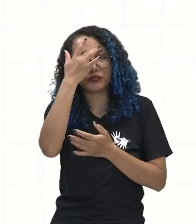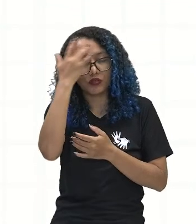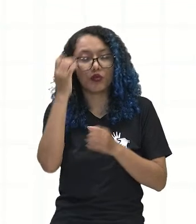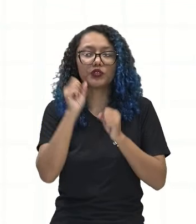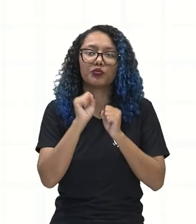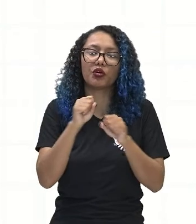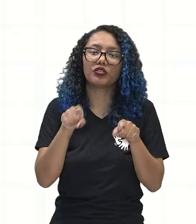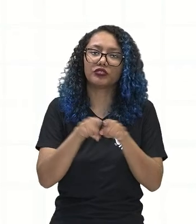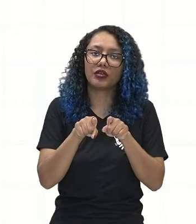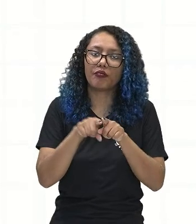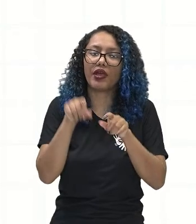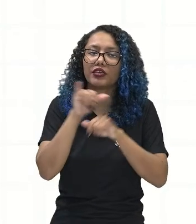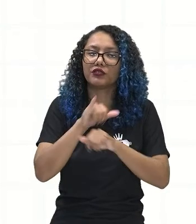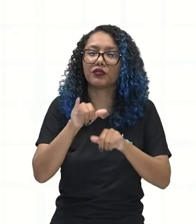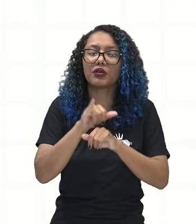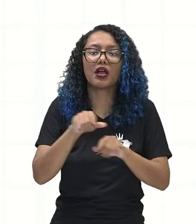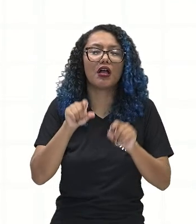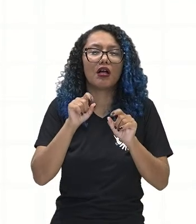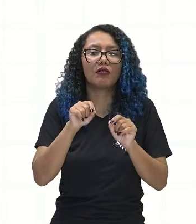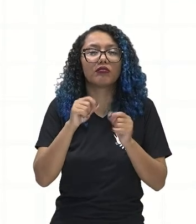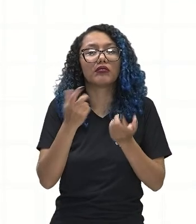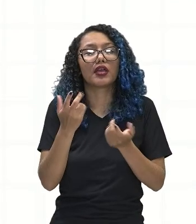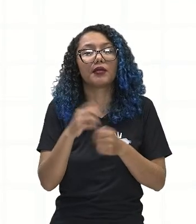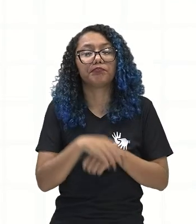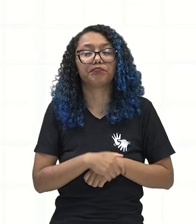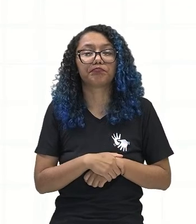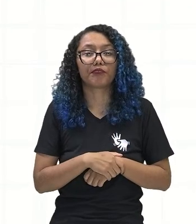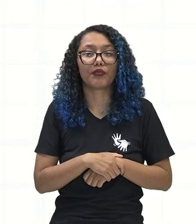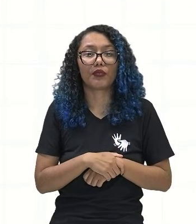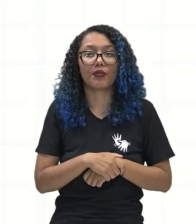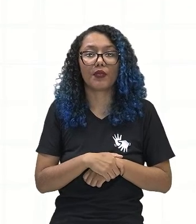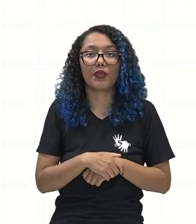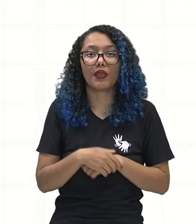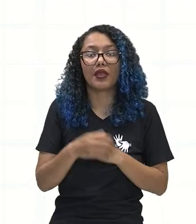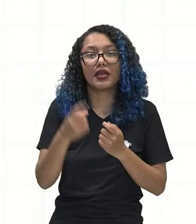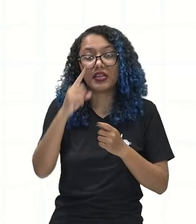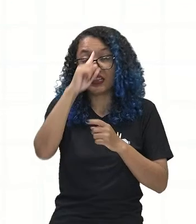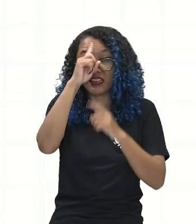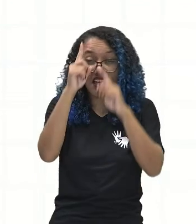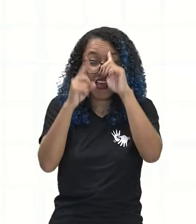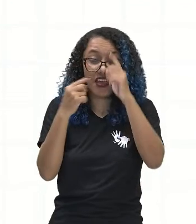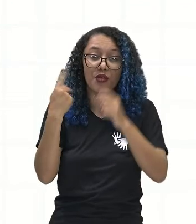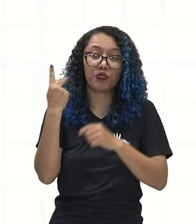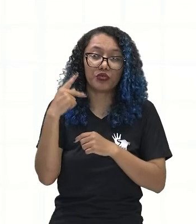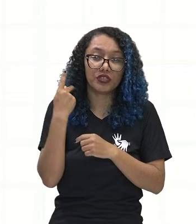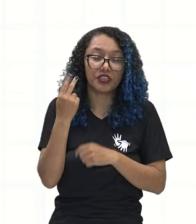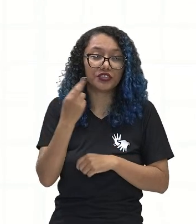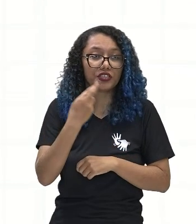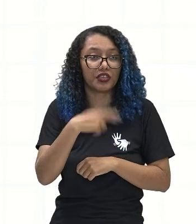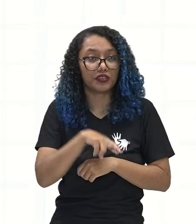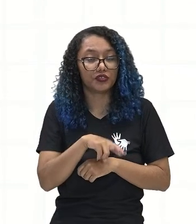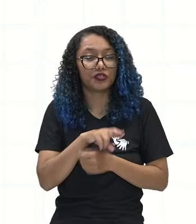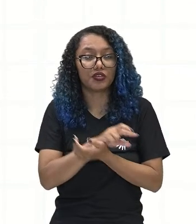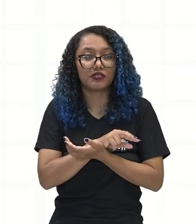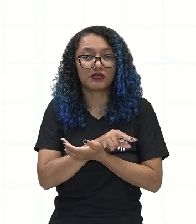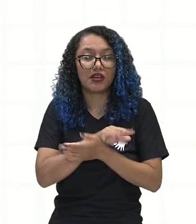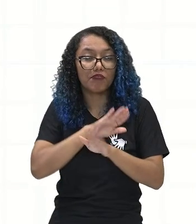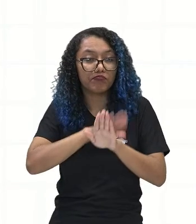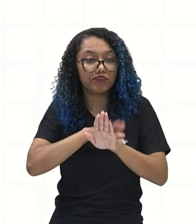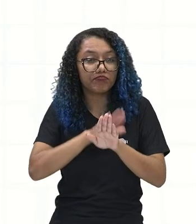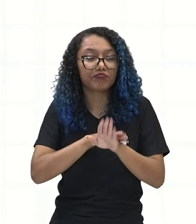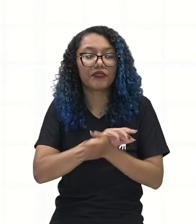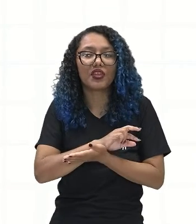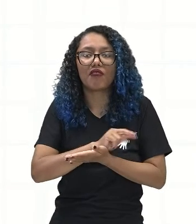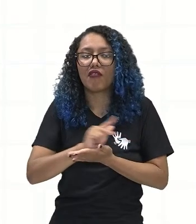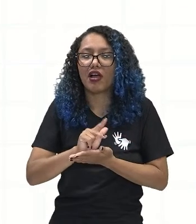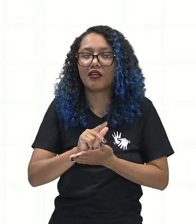disseminar pensamentos e doutrinas, geralmente religiosas, ideológicas ou políticas. Mas também